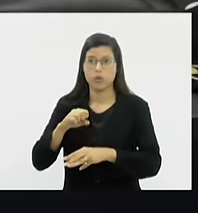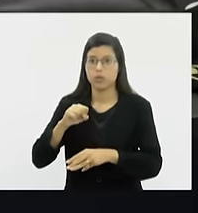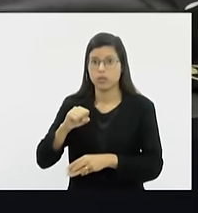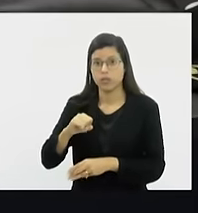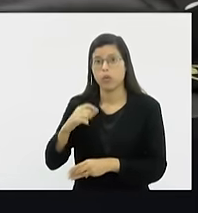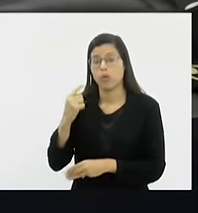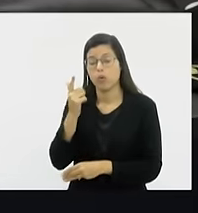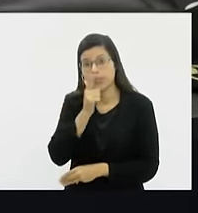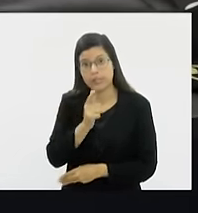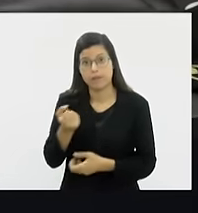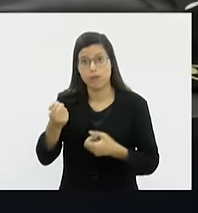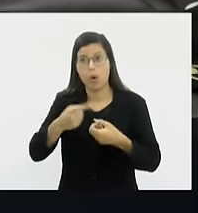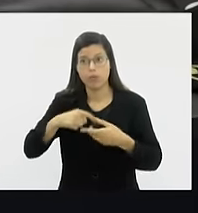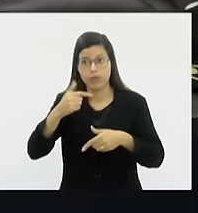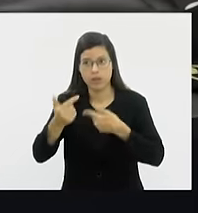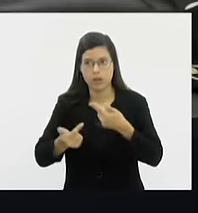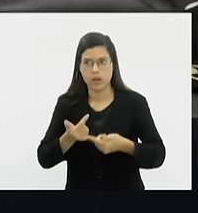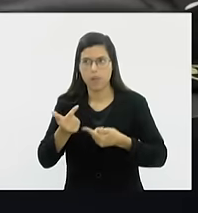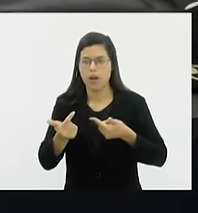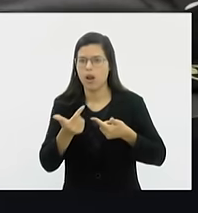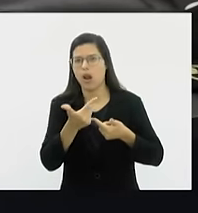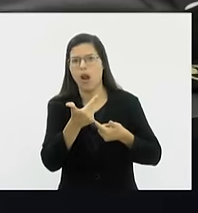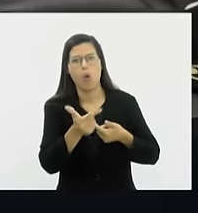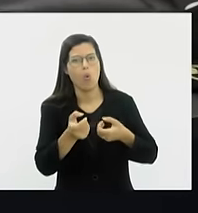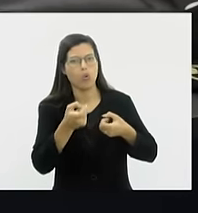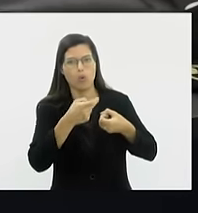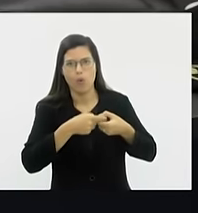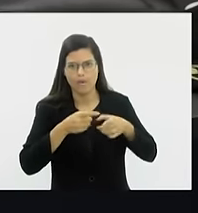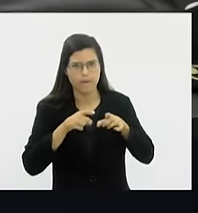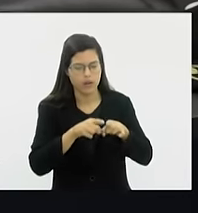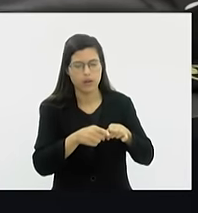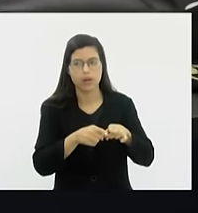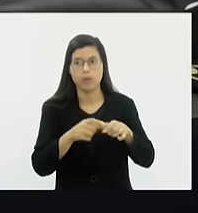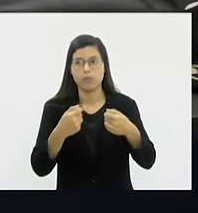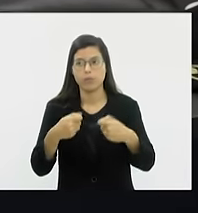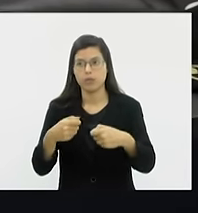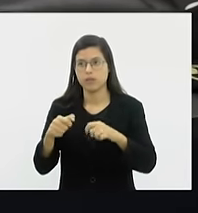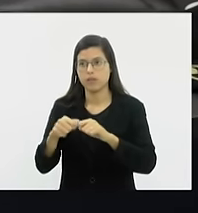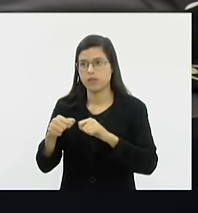trabalhar, por mais que seja outro convênio do convênio, tem que